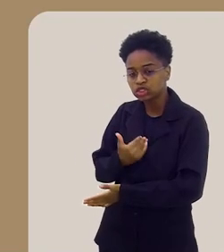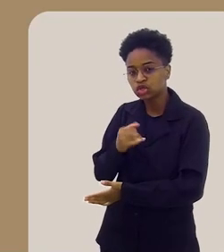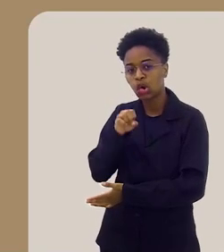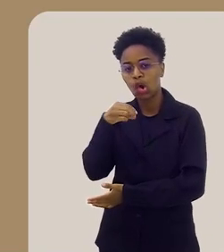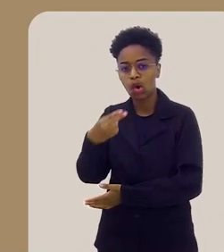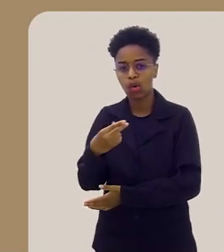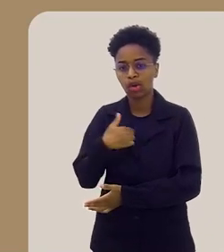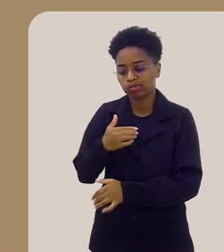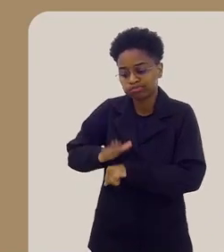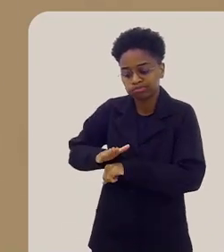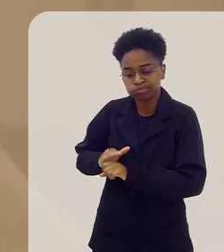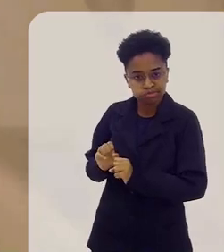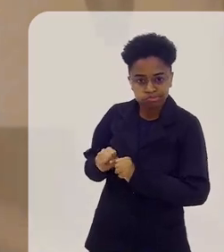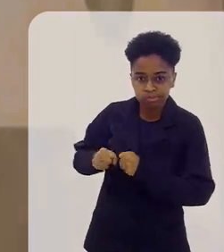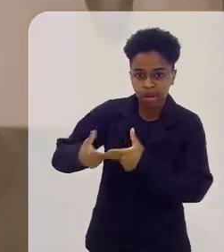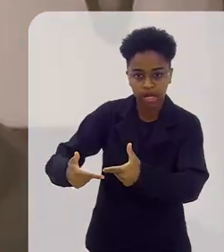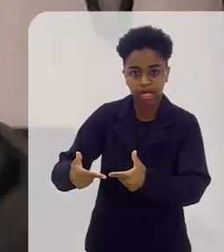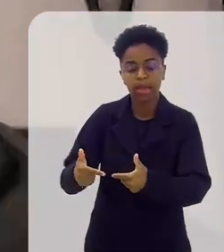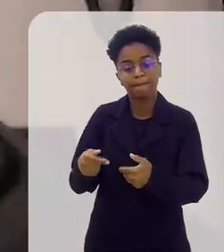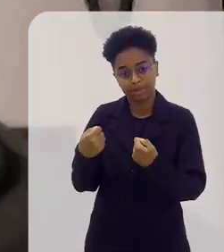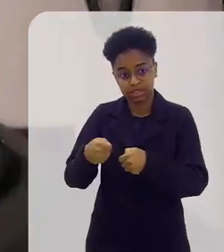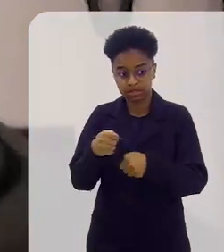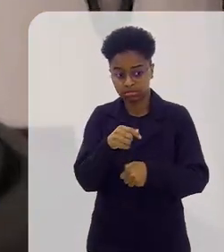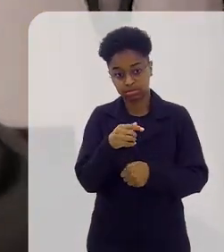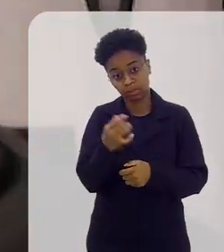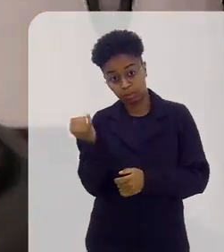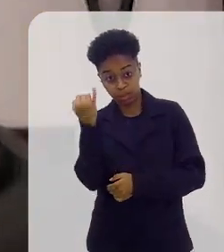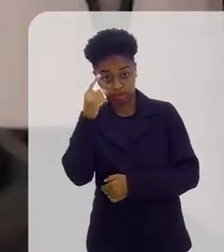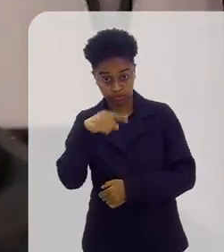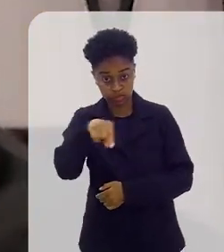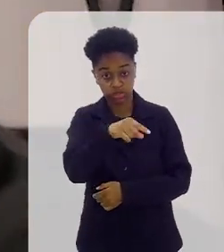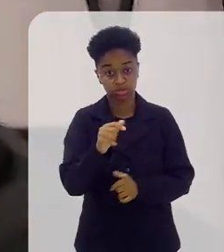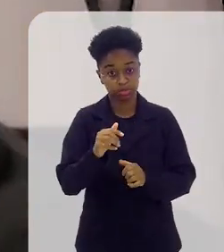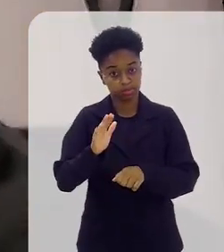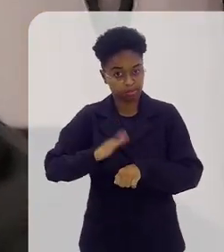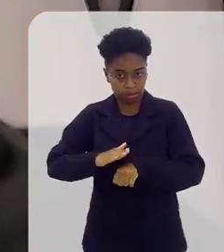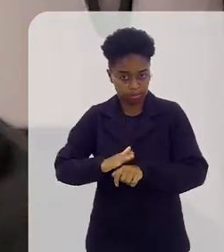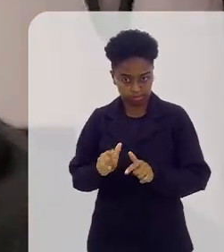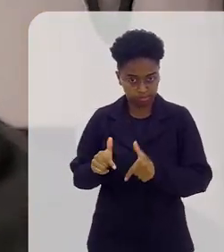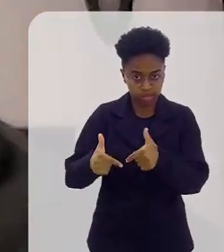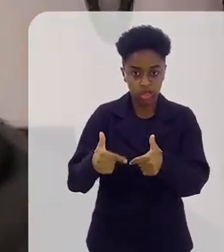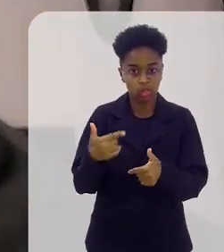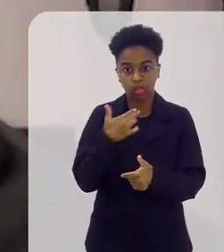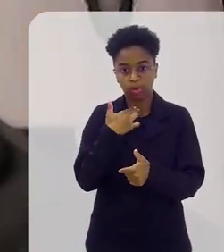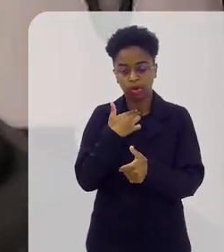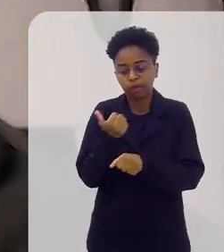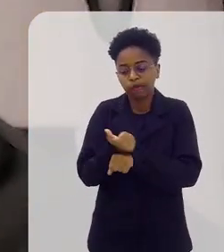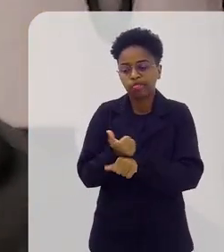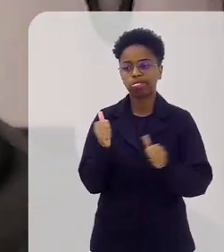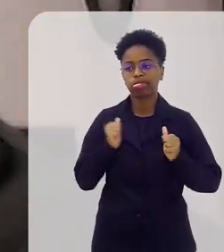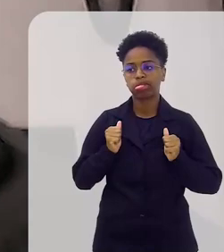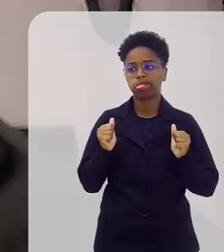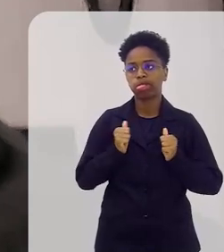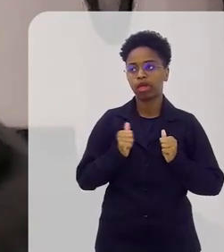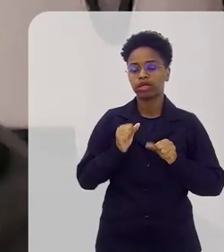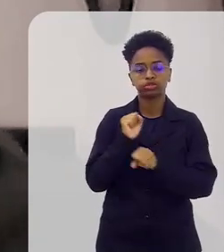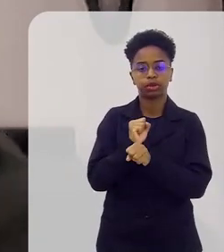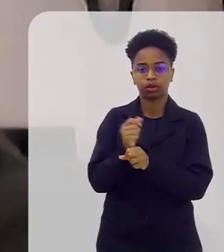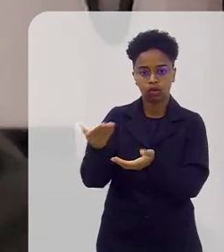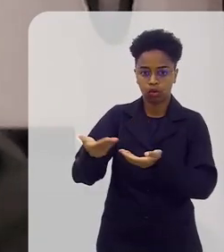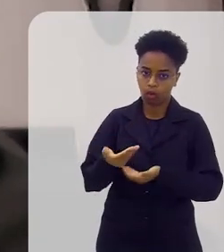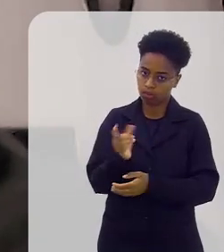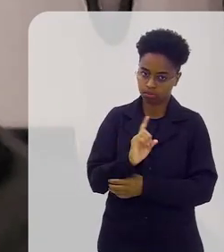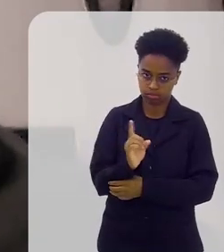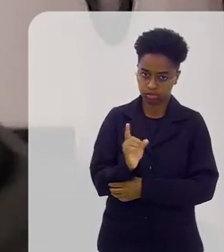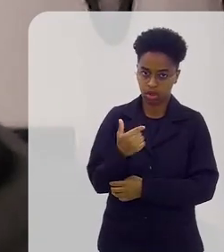fui requisitado ou corri atrás, o importante é isso, você tem que correr atrás. O profissional, por melhor que ele seja, ele não pode ficar em